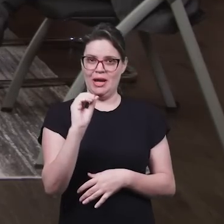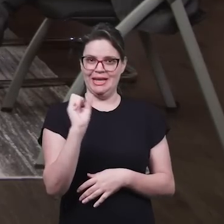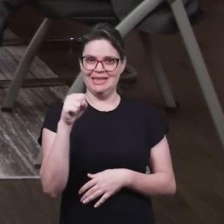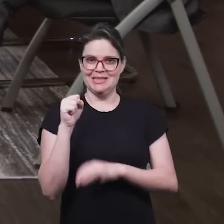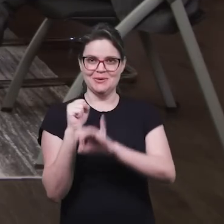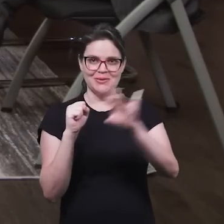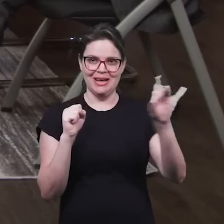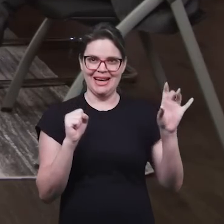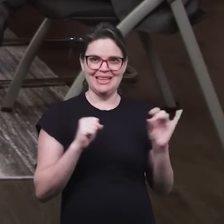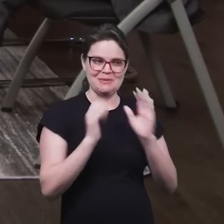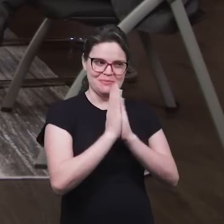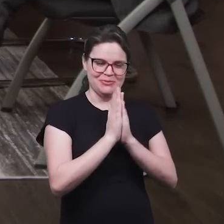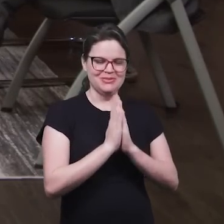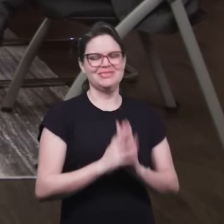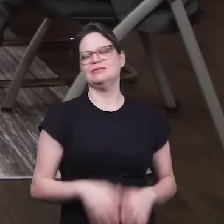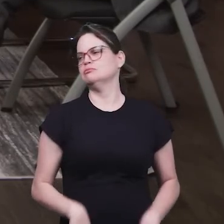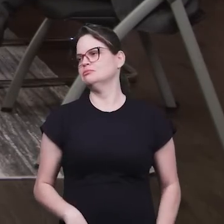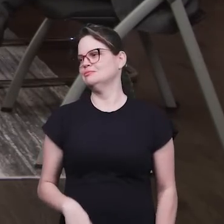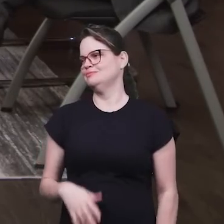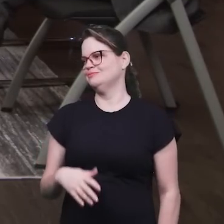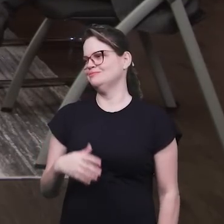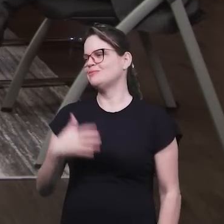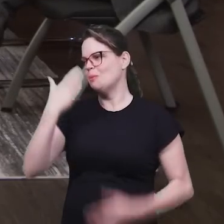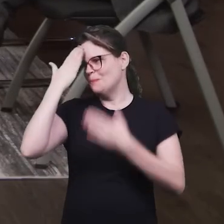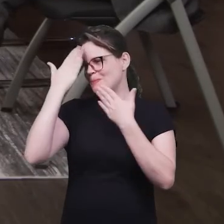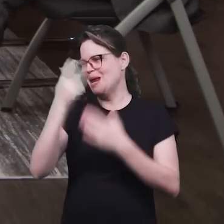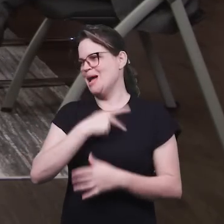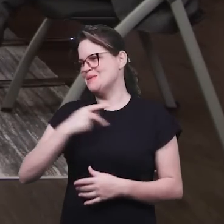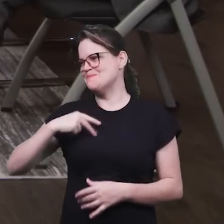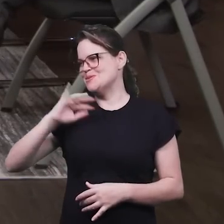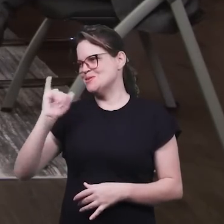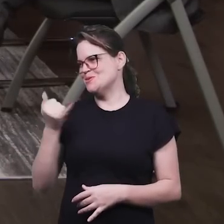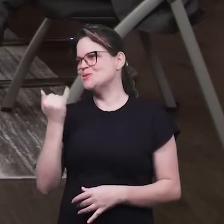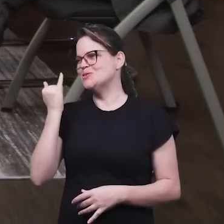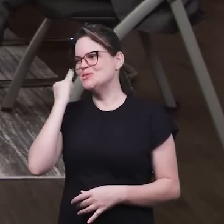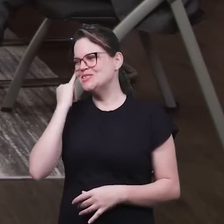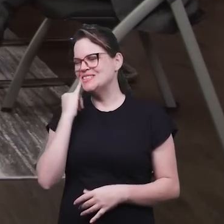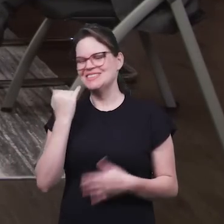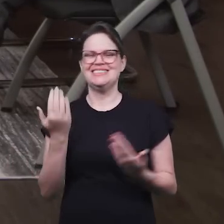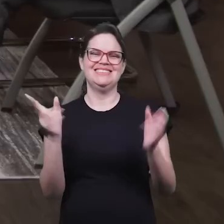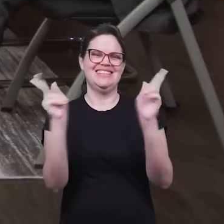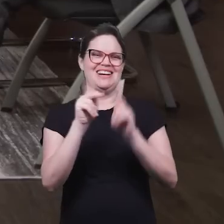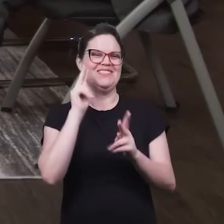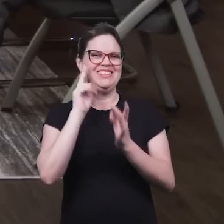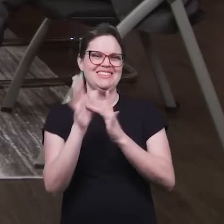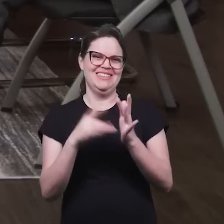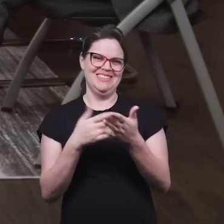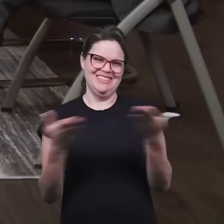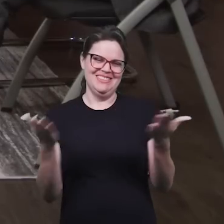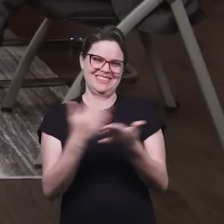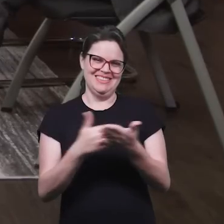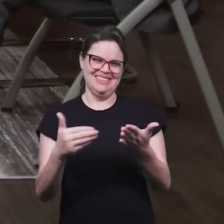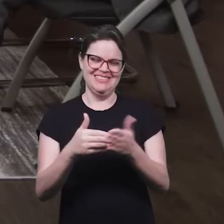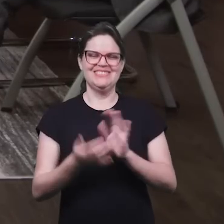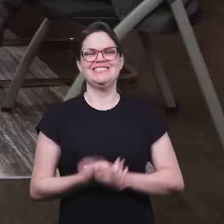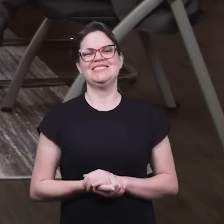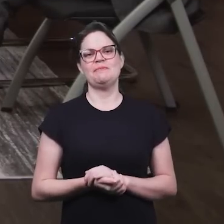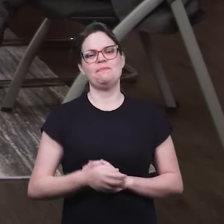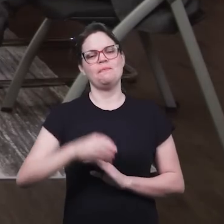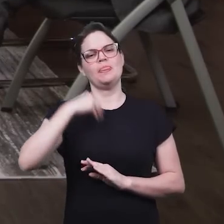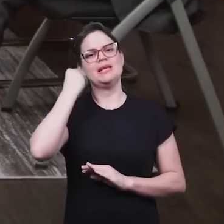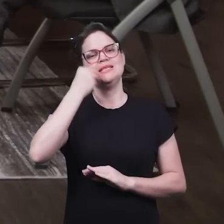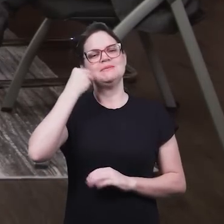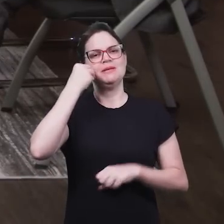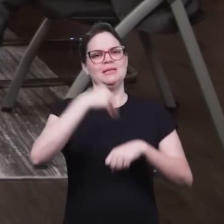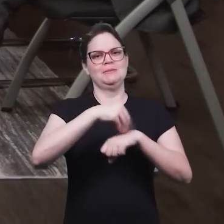favor, fiquem à vontade. Obrigado, pastor Josias. A paz do Senhor a todos, aqueles que nos acompanham. Bom, a experiência